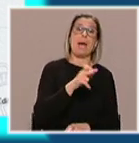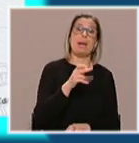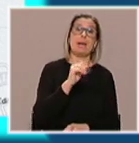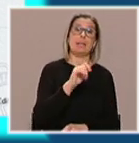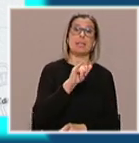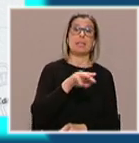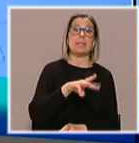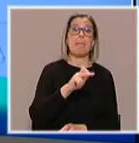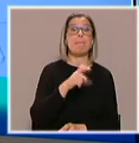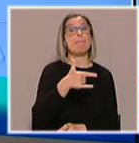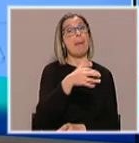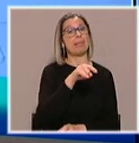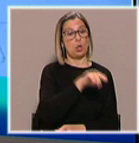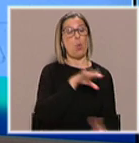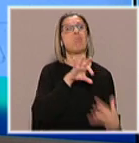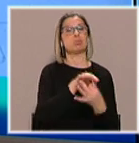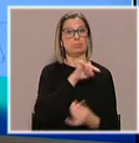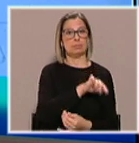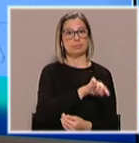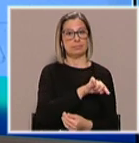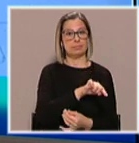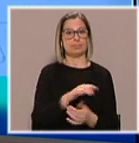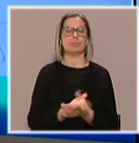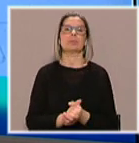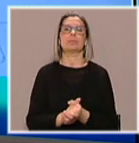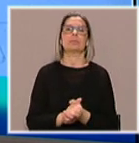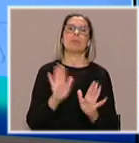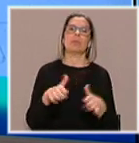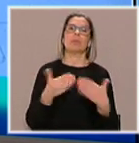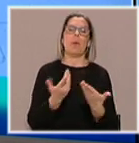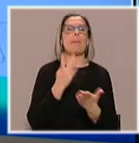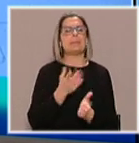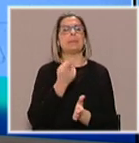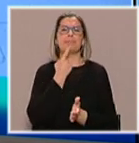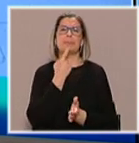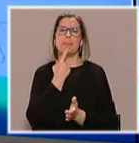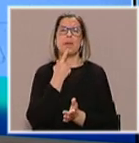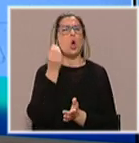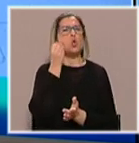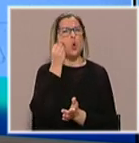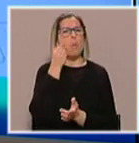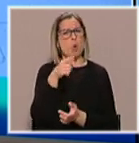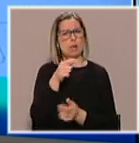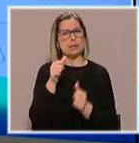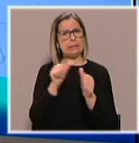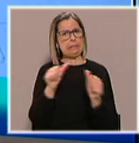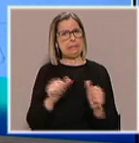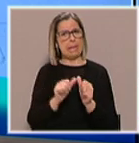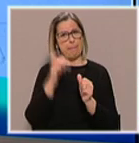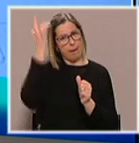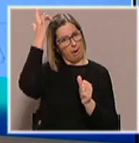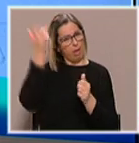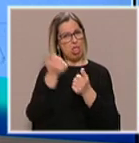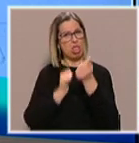é acionado. Pois bem, falta-nos então perceber de que forma é que o sistema nervoso autónomo